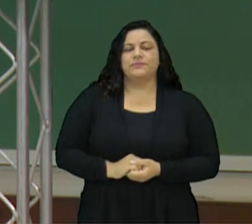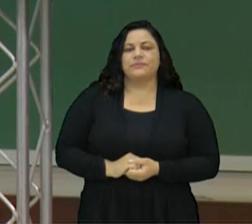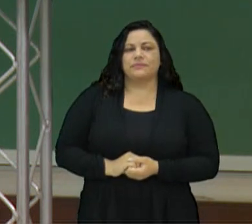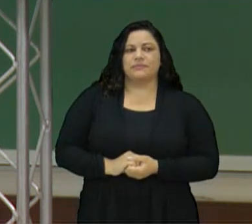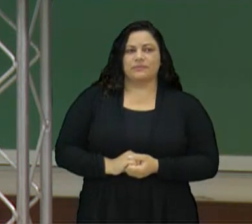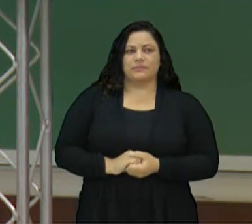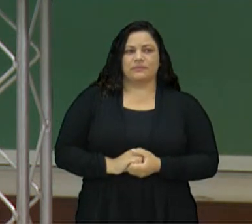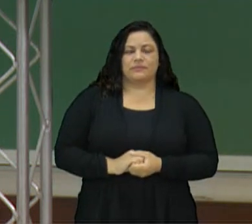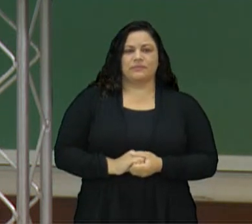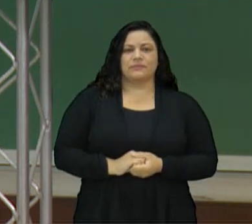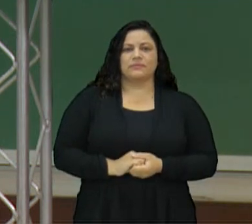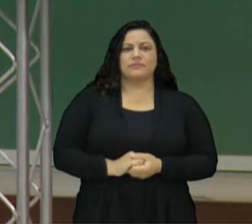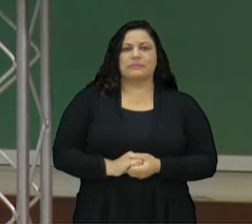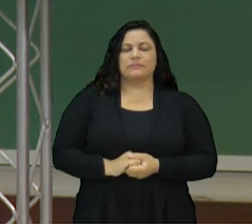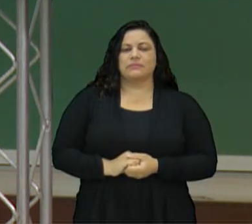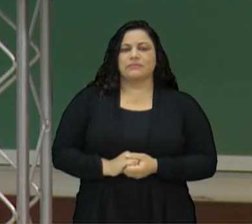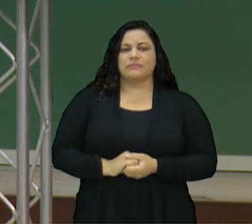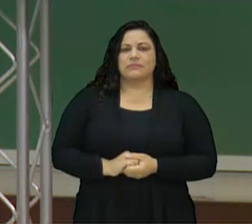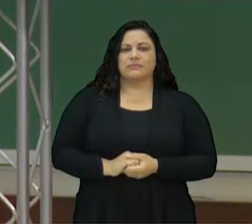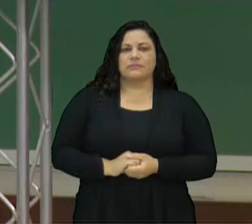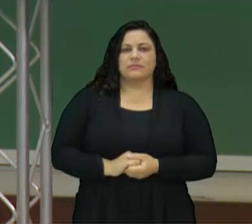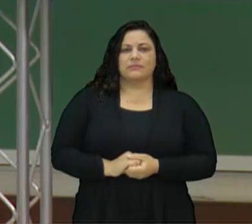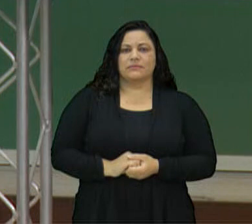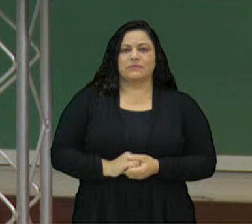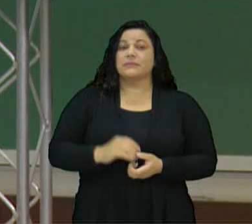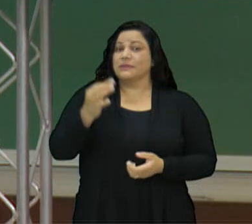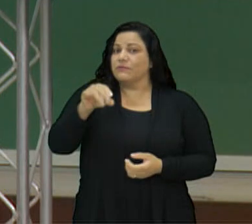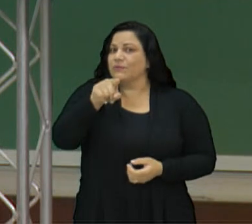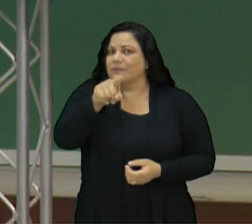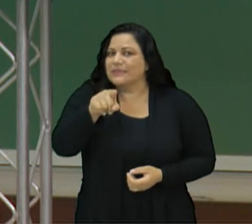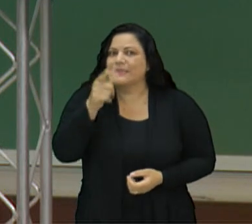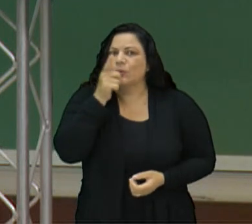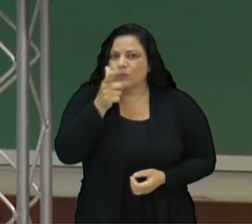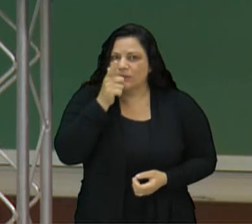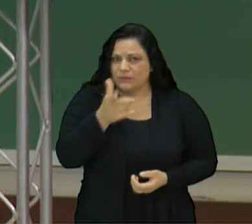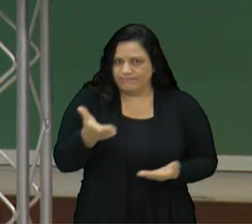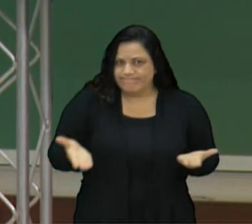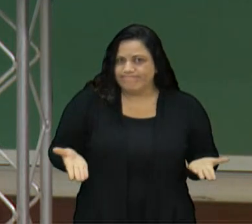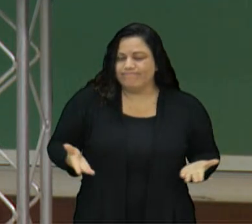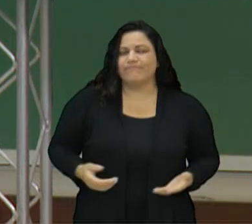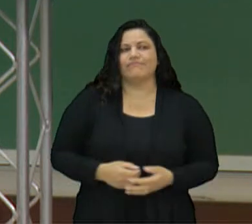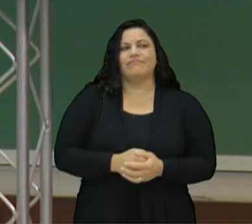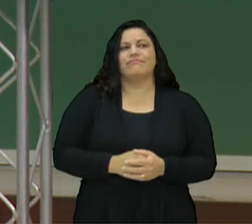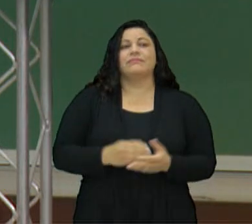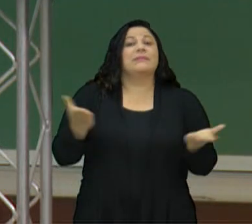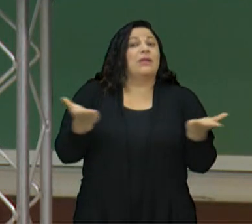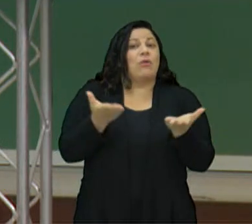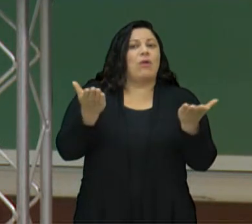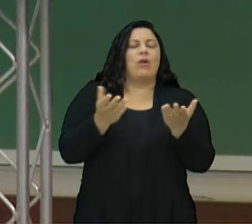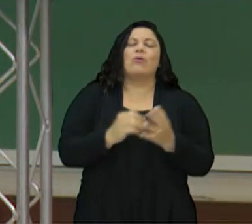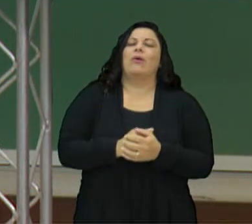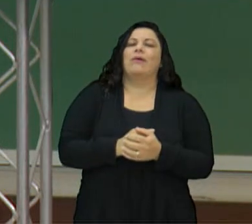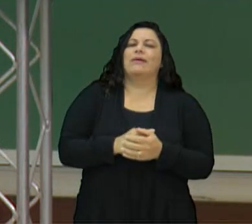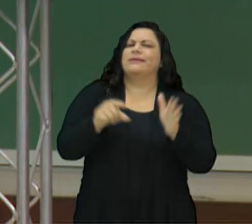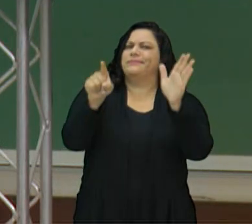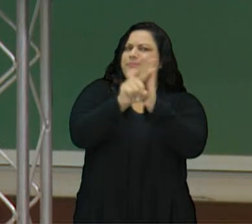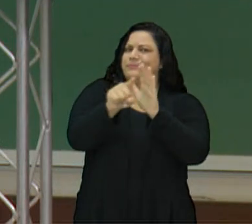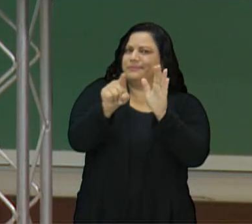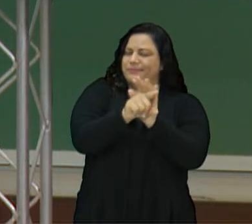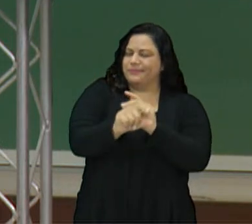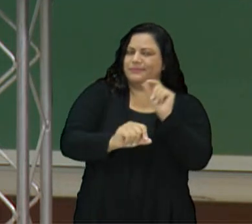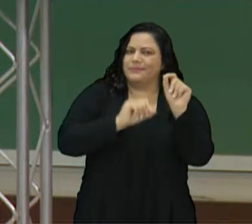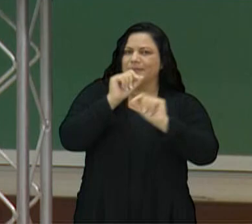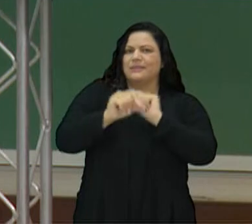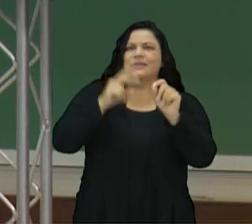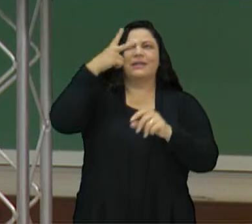é chamada de chabola. Certo? Você acertou? Agora vamos encerrando a aula com o nosso quiz, relembrando o que